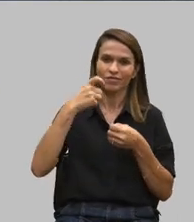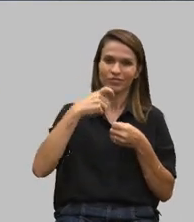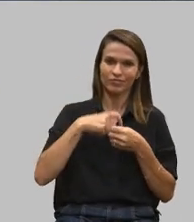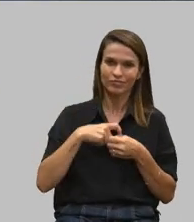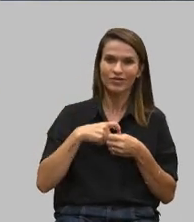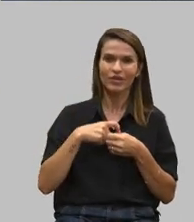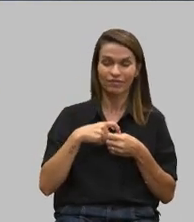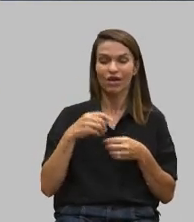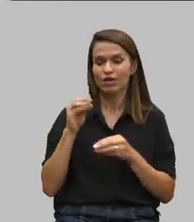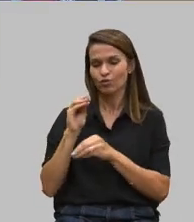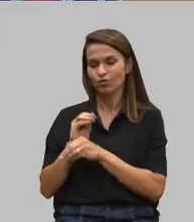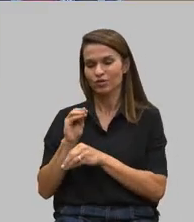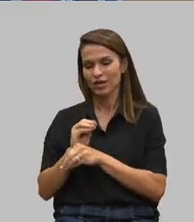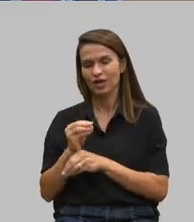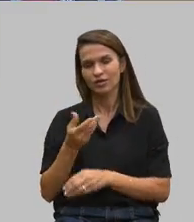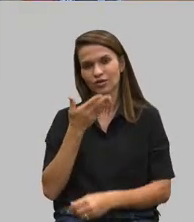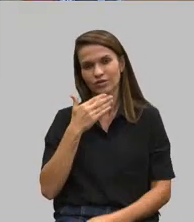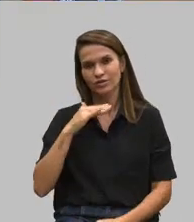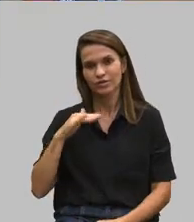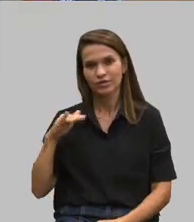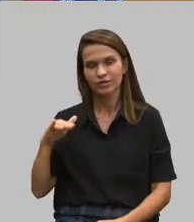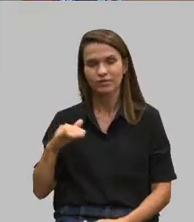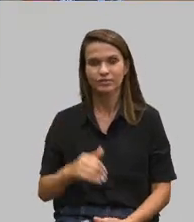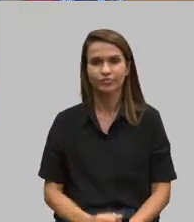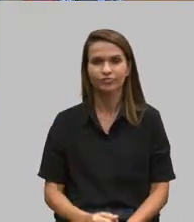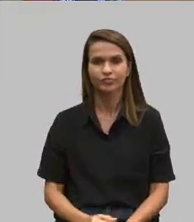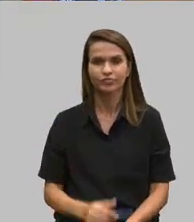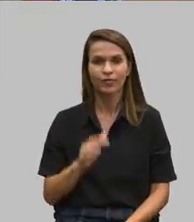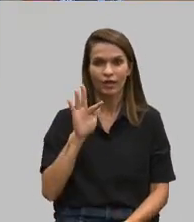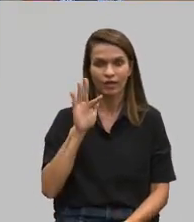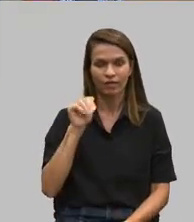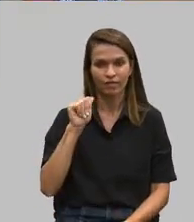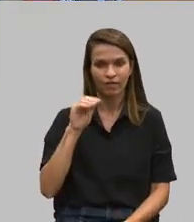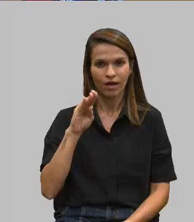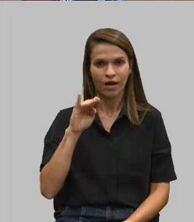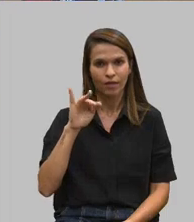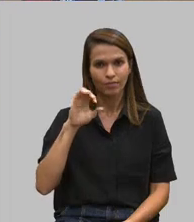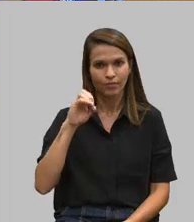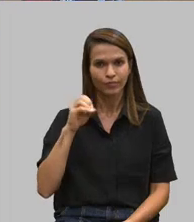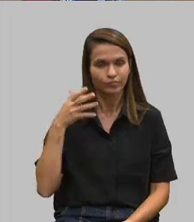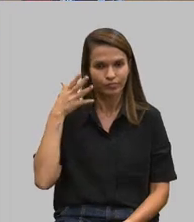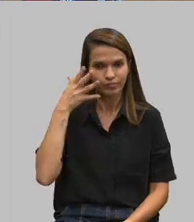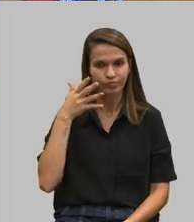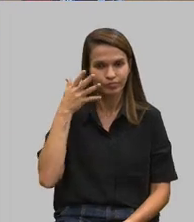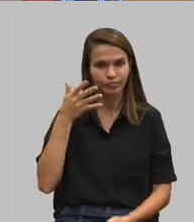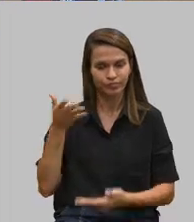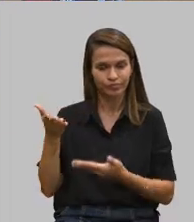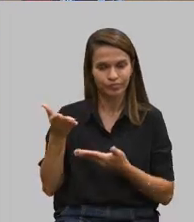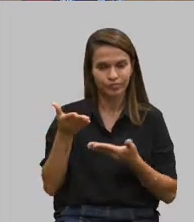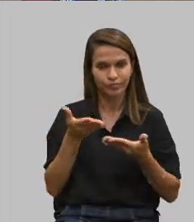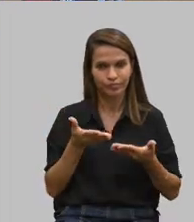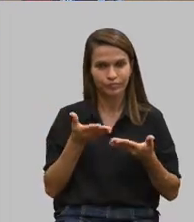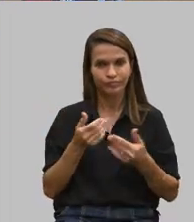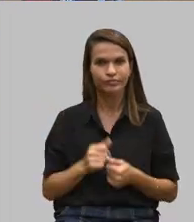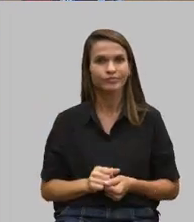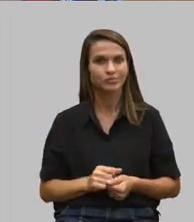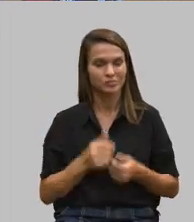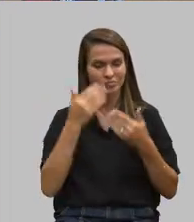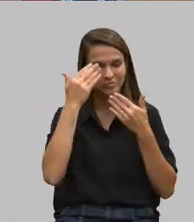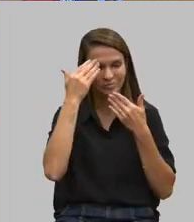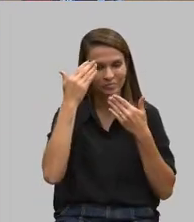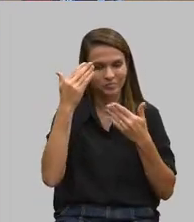nossas crianças Fábio por favor obrigado Presidente Arlen é um poeta quase